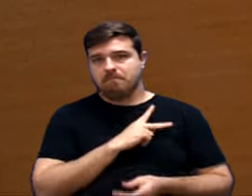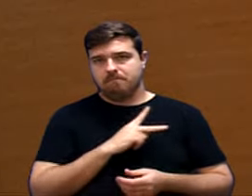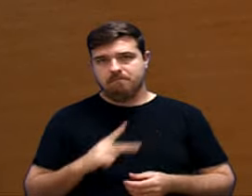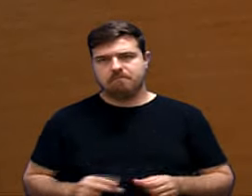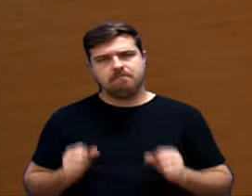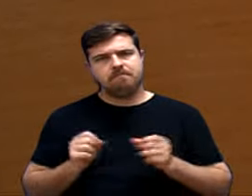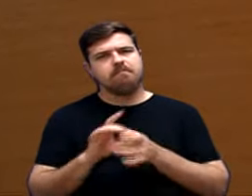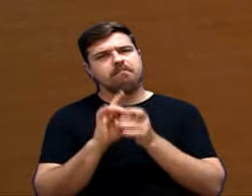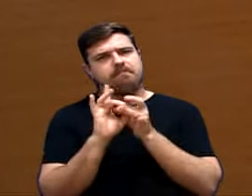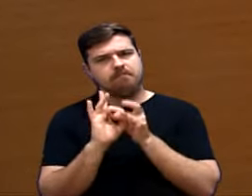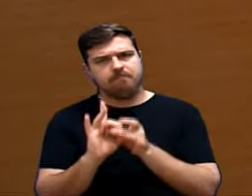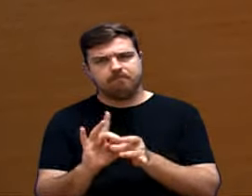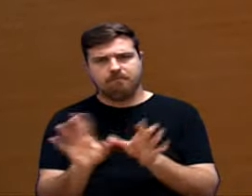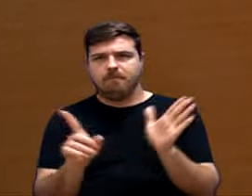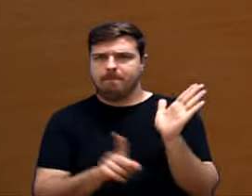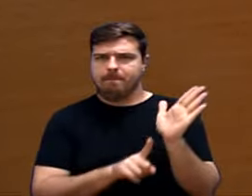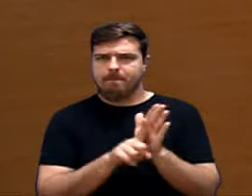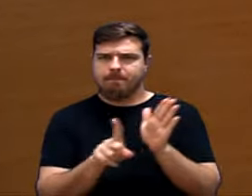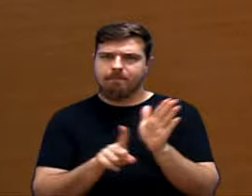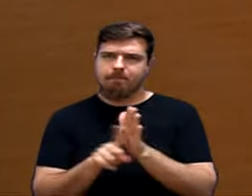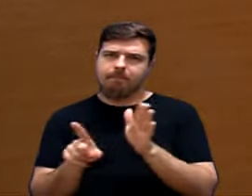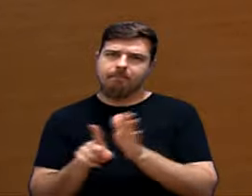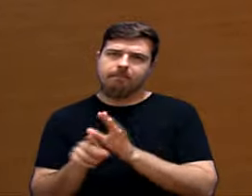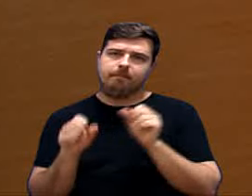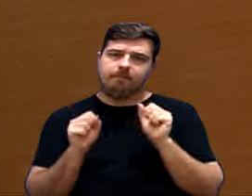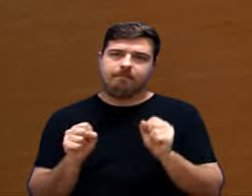Abrir né para PR PR as